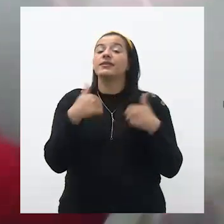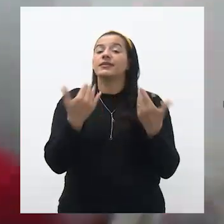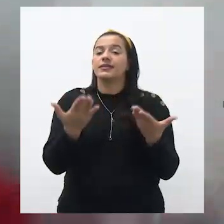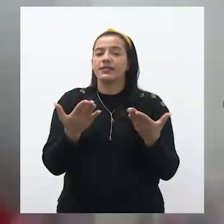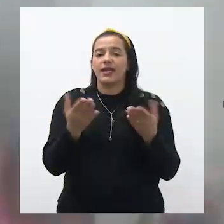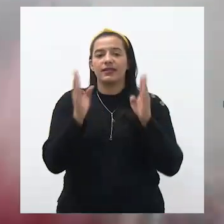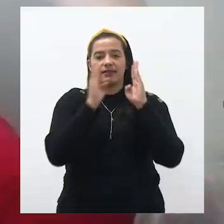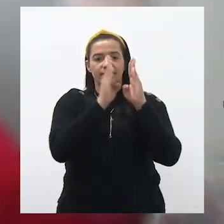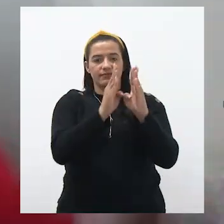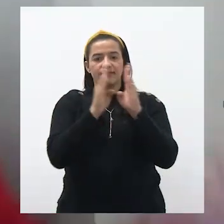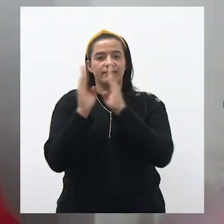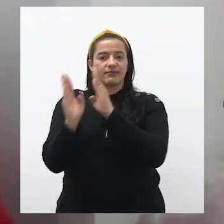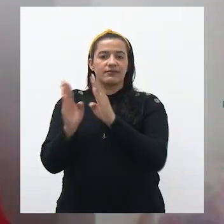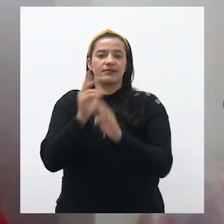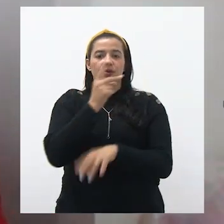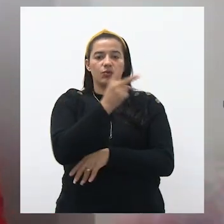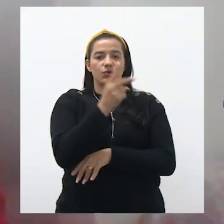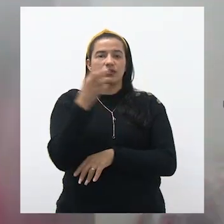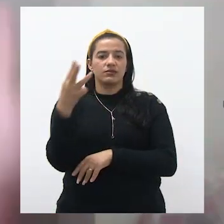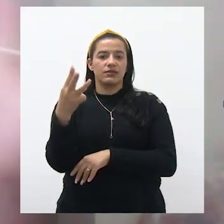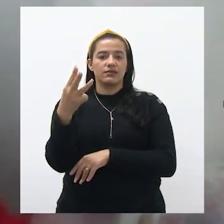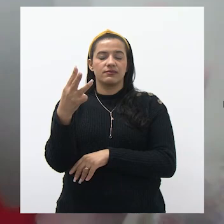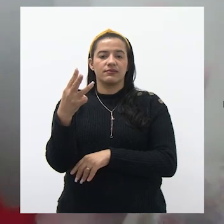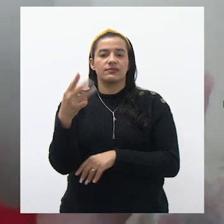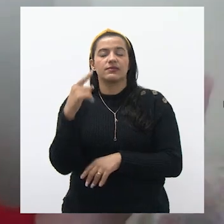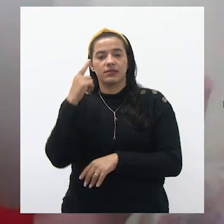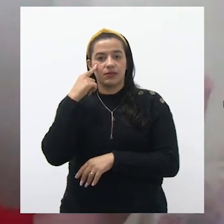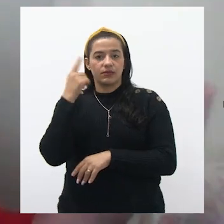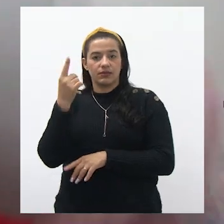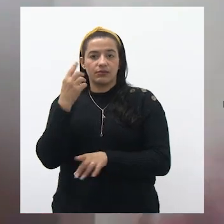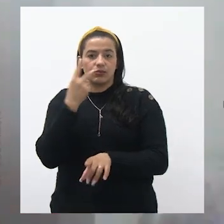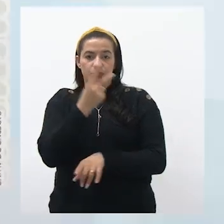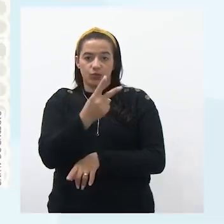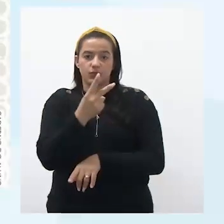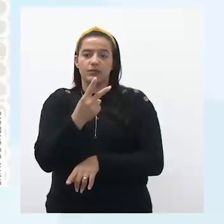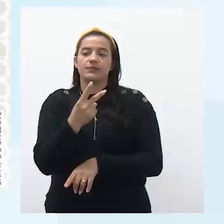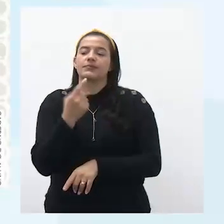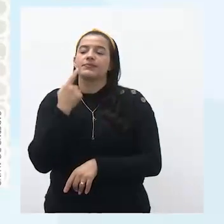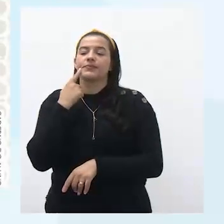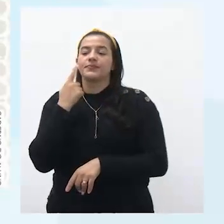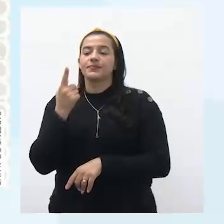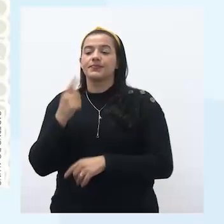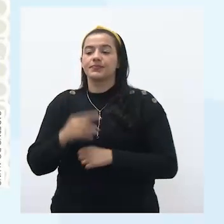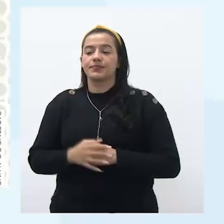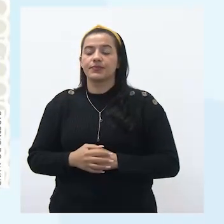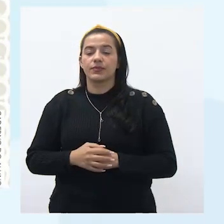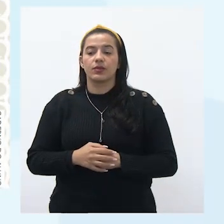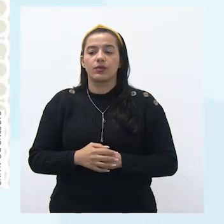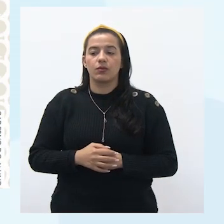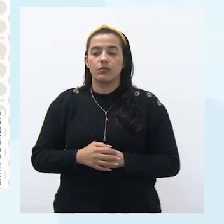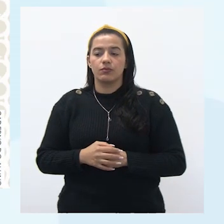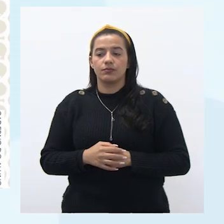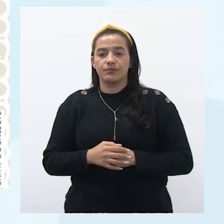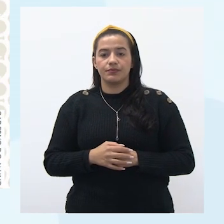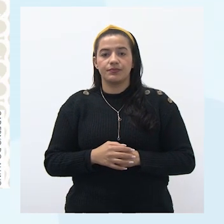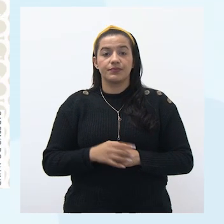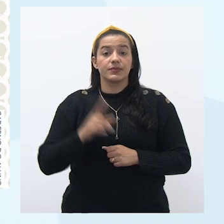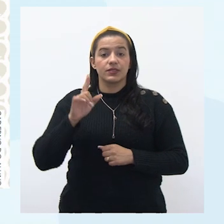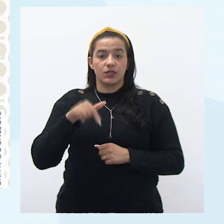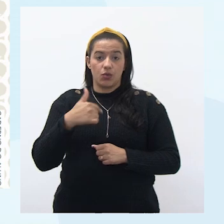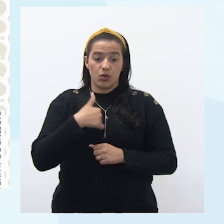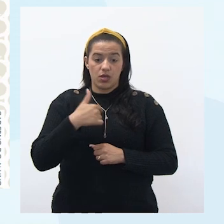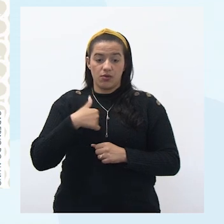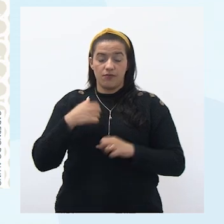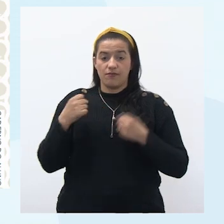vai ler o degrau 2. Então, eu ainda não consegui me localizar aqui. Eu vou ler o degrau 2. O que é que eu tenho no 2? Quando